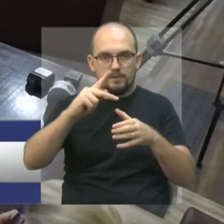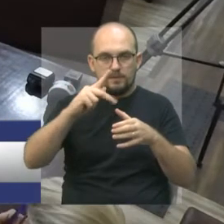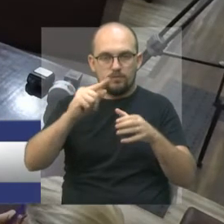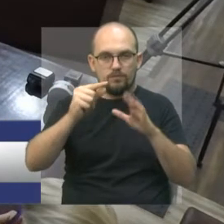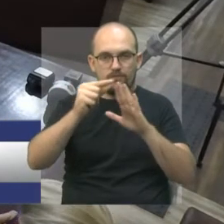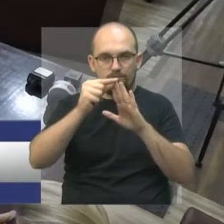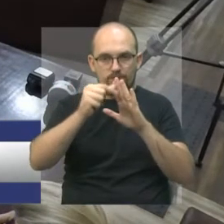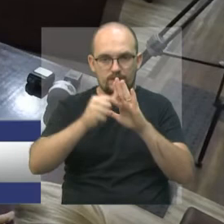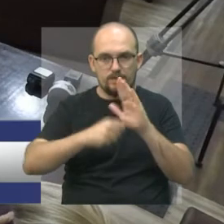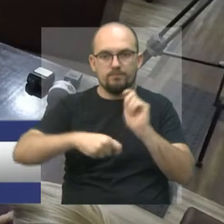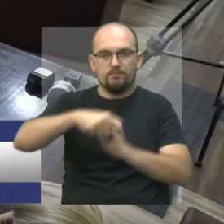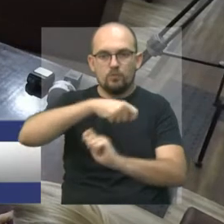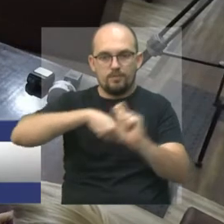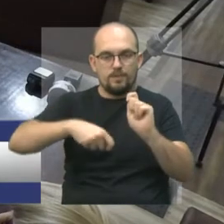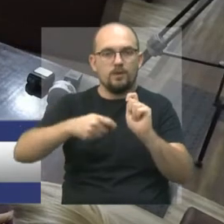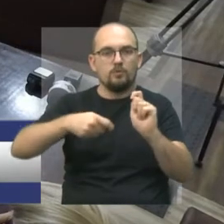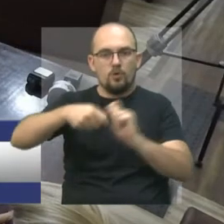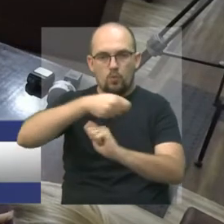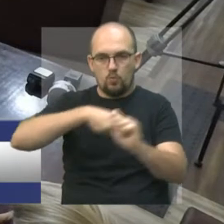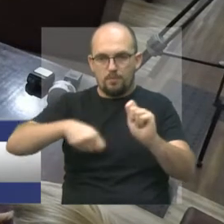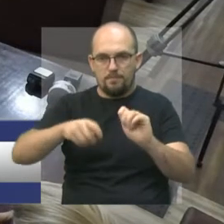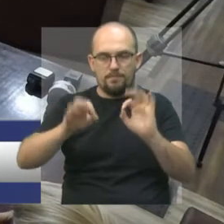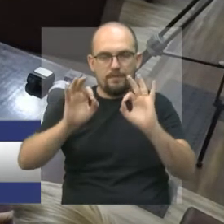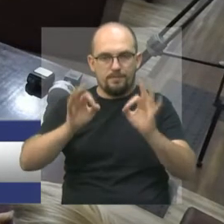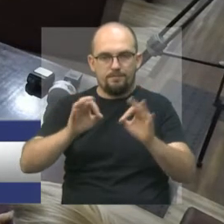Economia, eu queria fazer